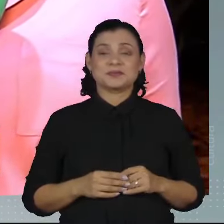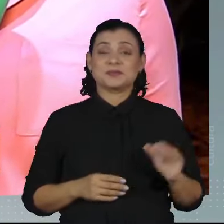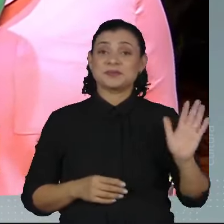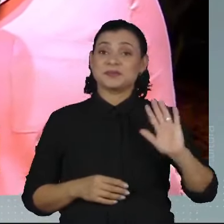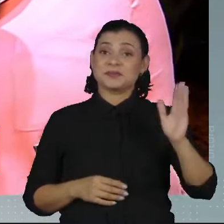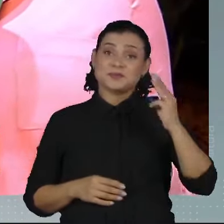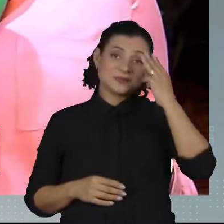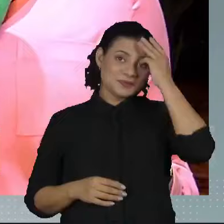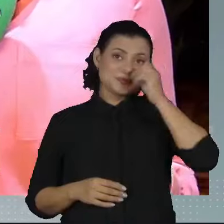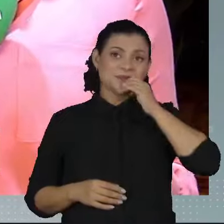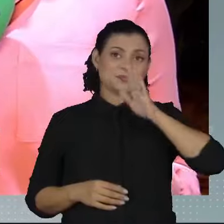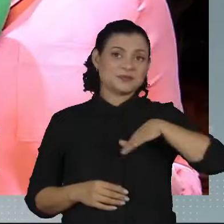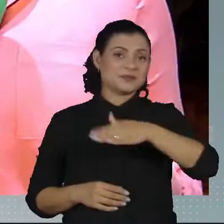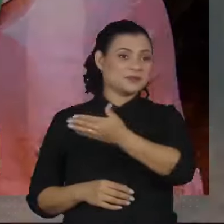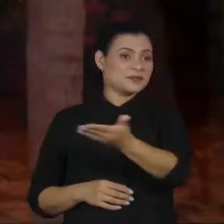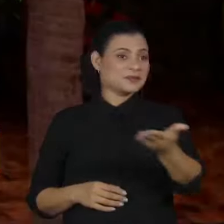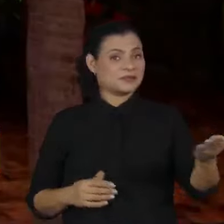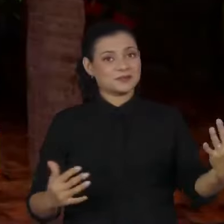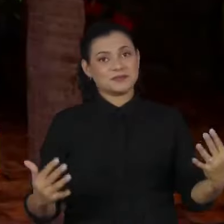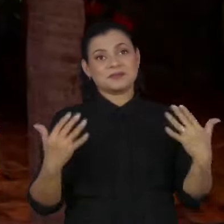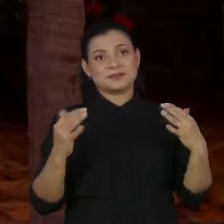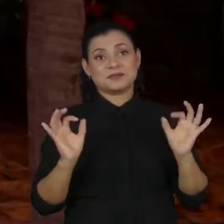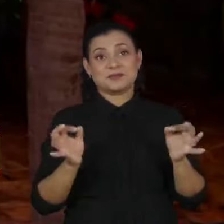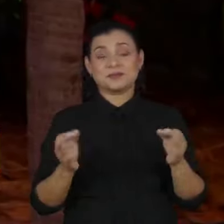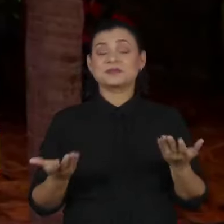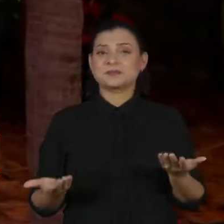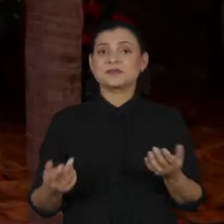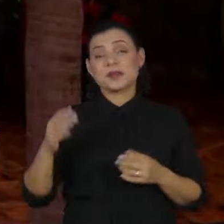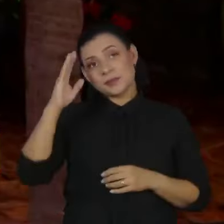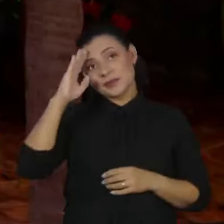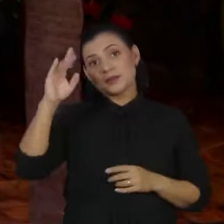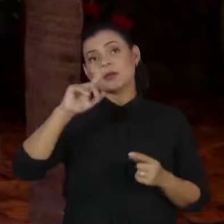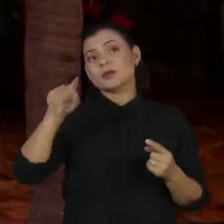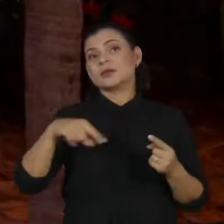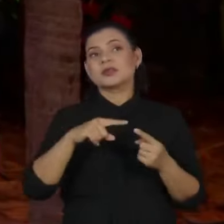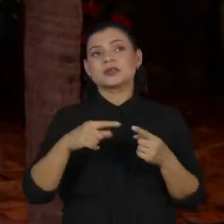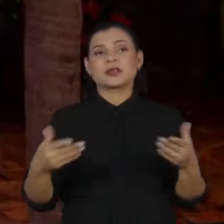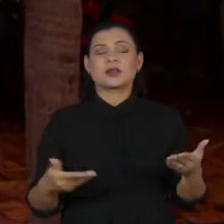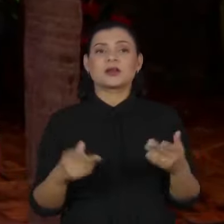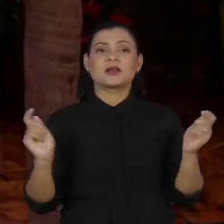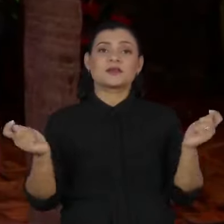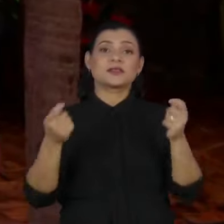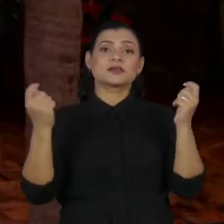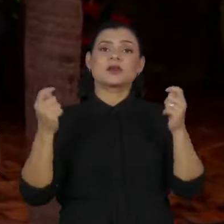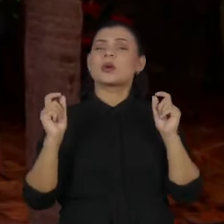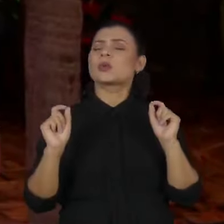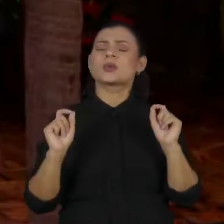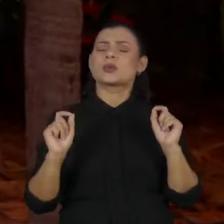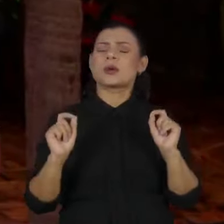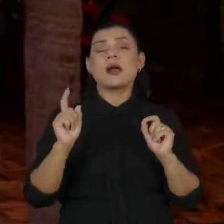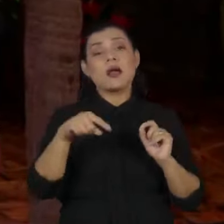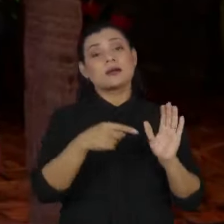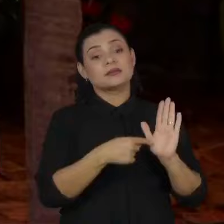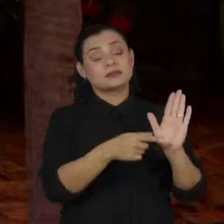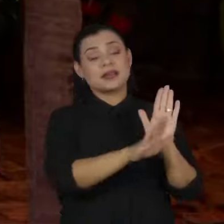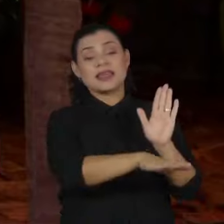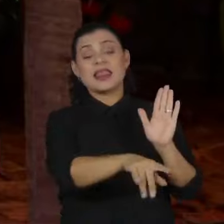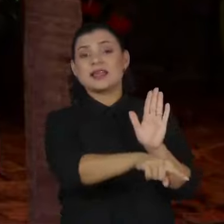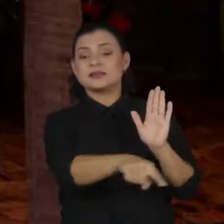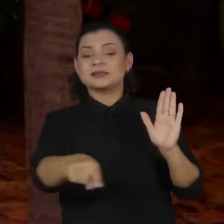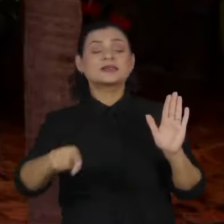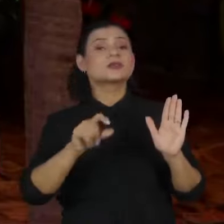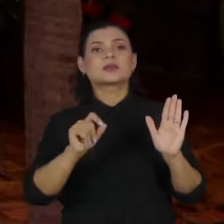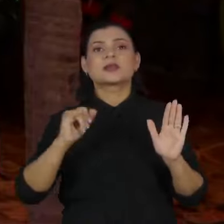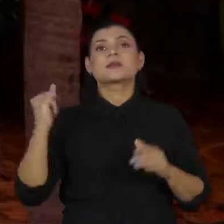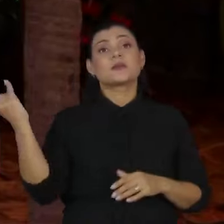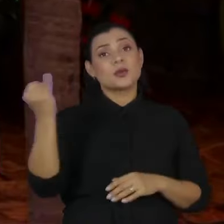Oi, Aldo. Uma boa tarde para você, boa tarde a todos. Um dos principais objetivos do festival é mostrar para as crianças a